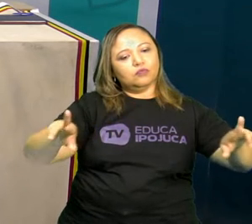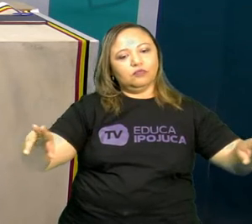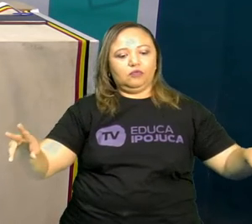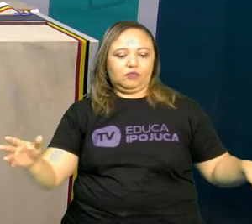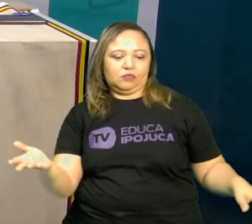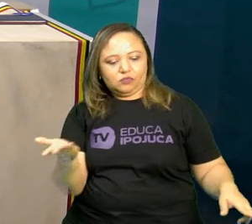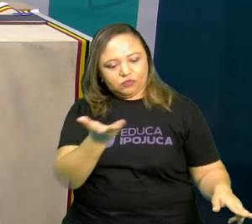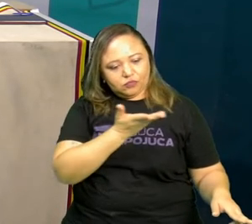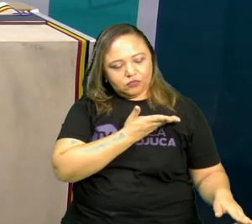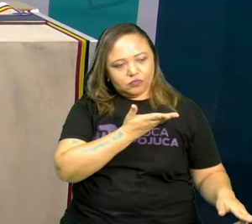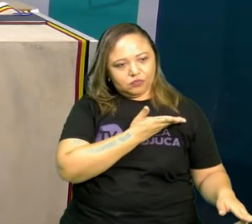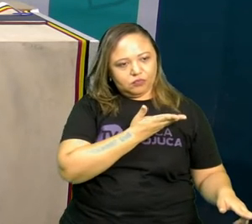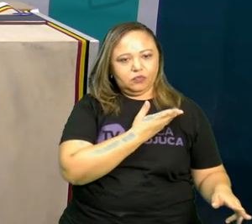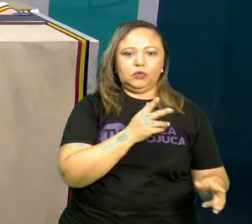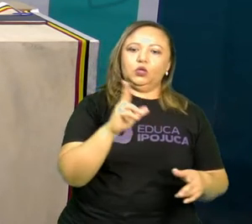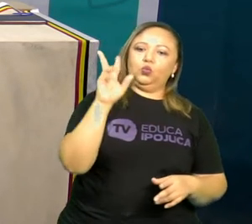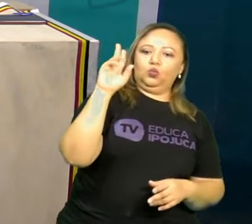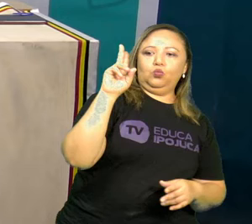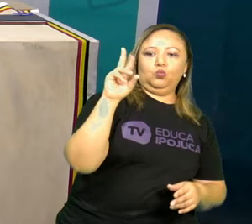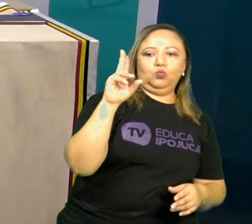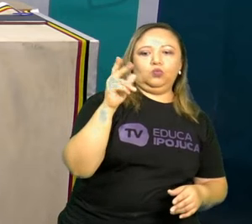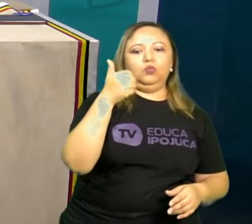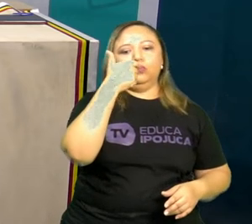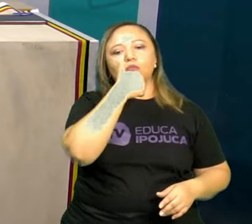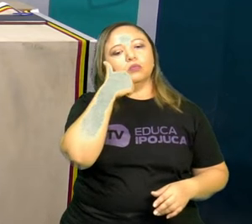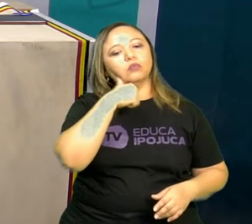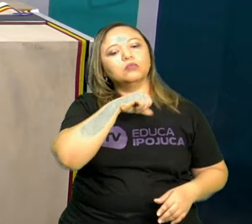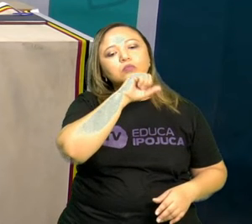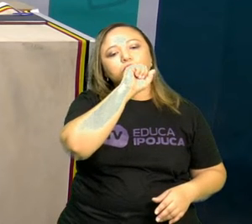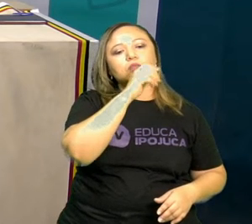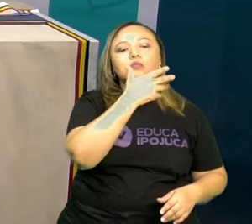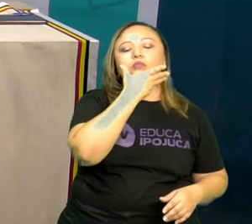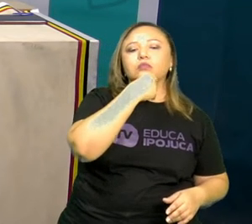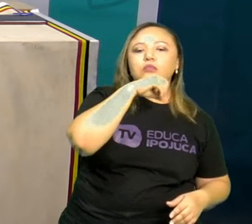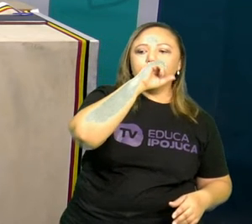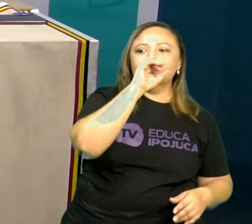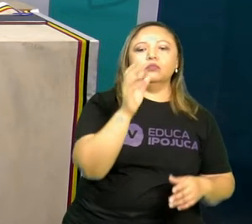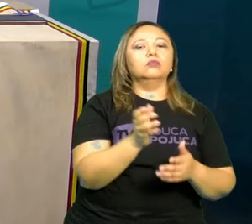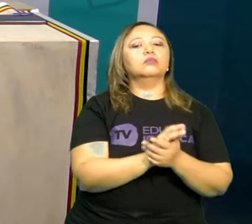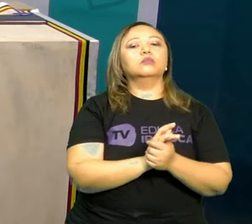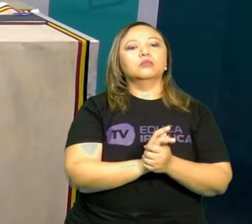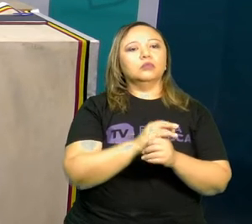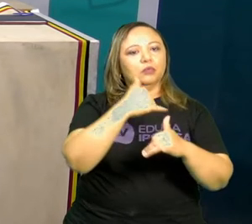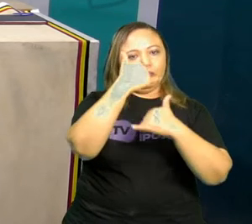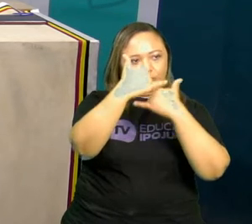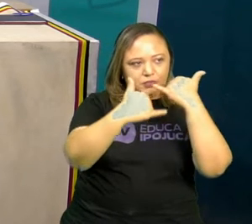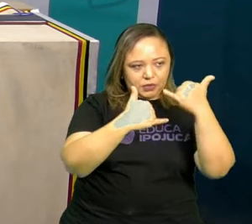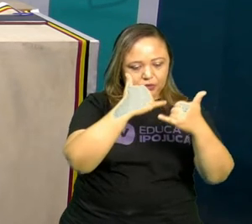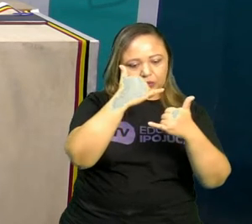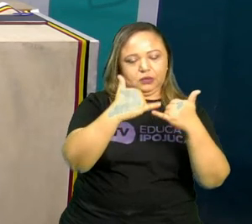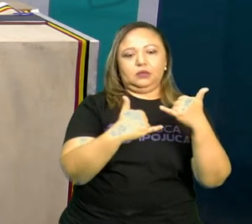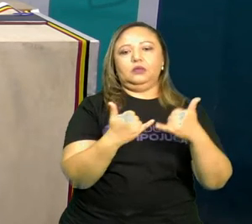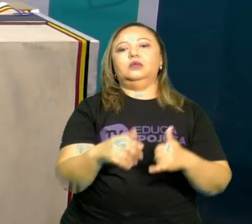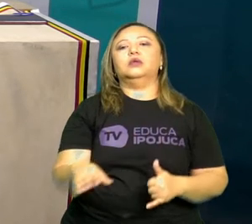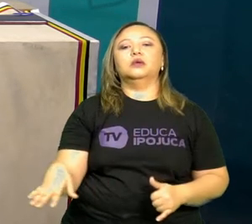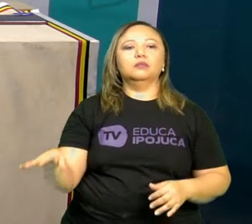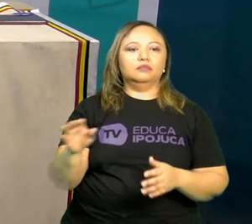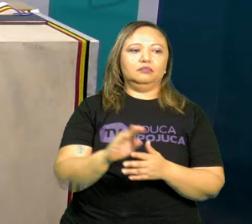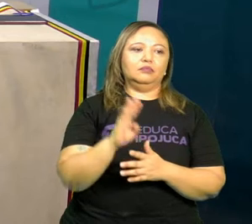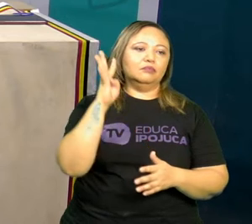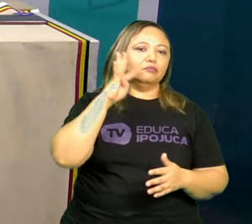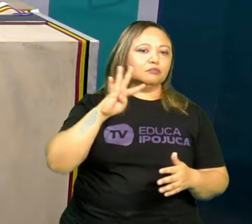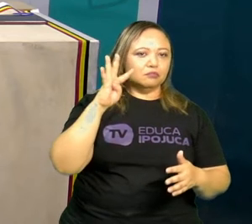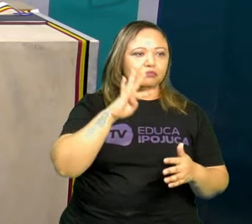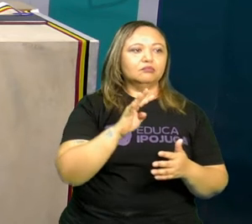coleguinhas, dos nossos irmãozinhos, do papai, da mamãe, e fazer essa brincadeira bem legal, certo,